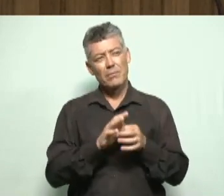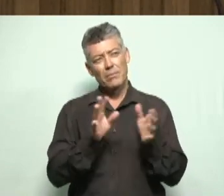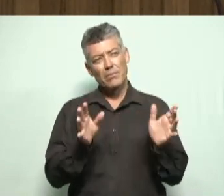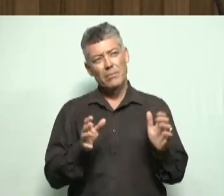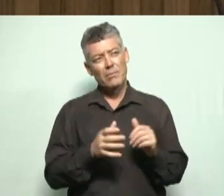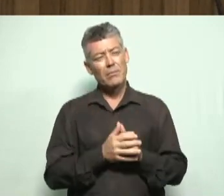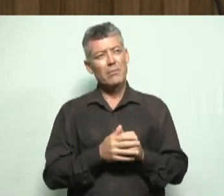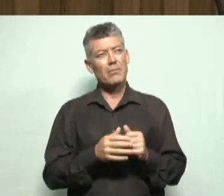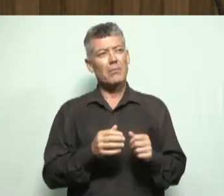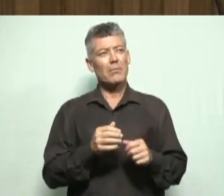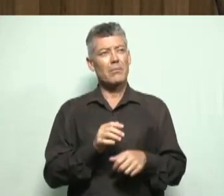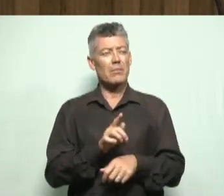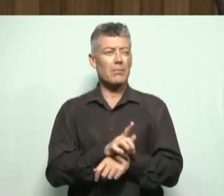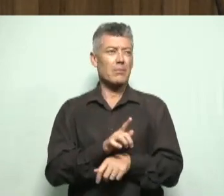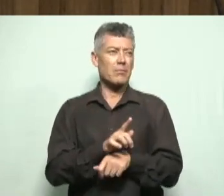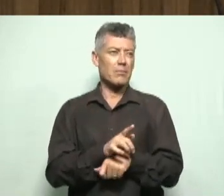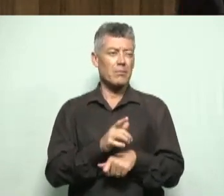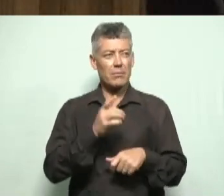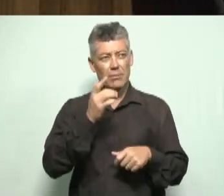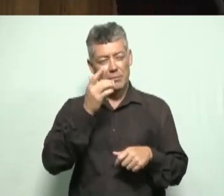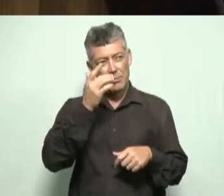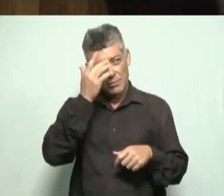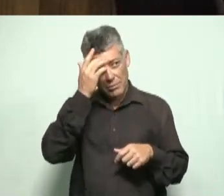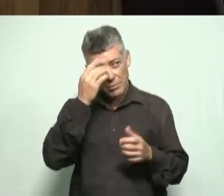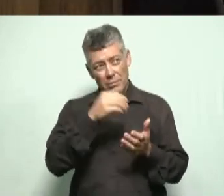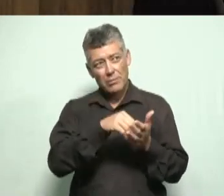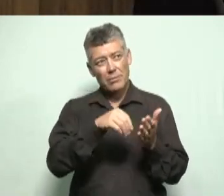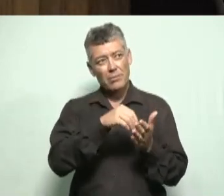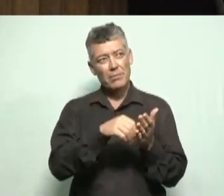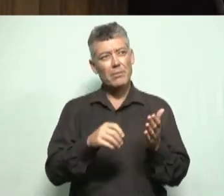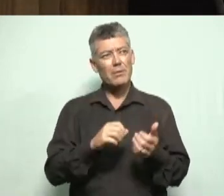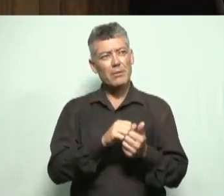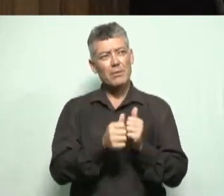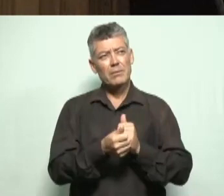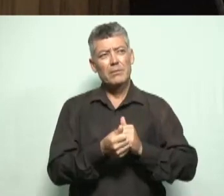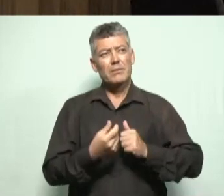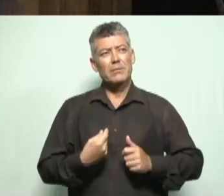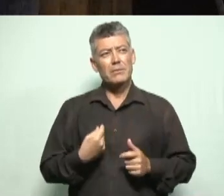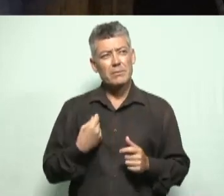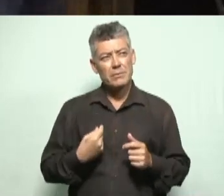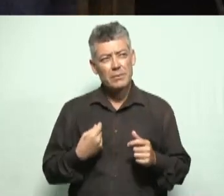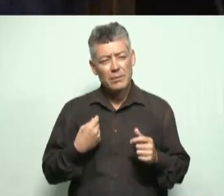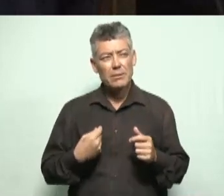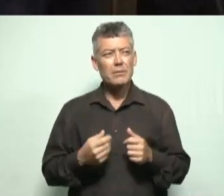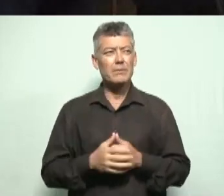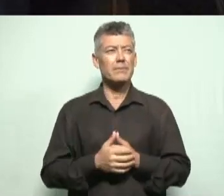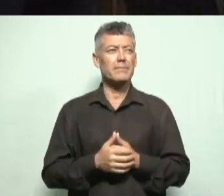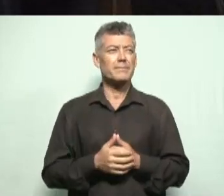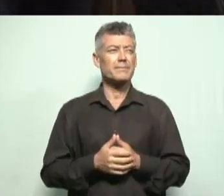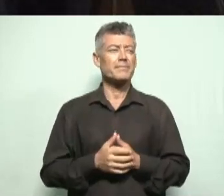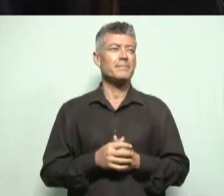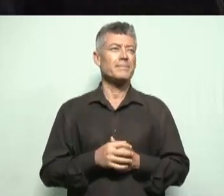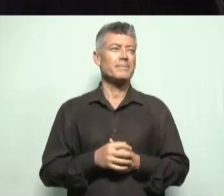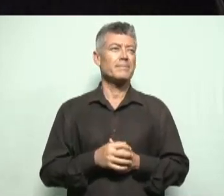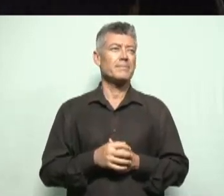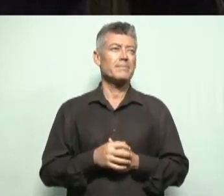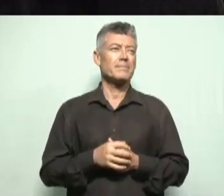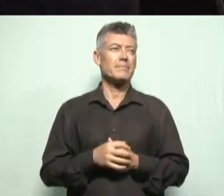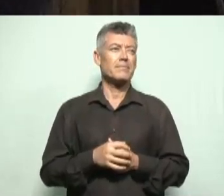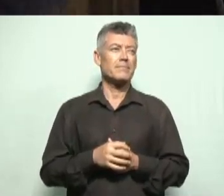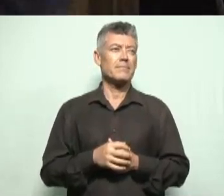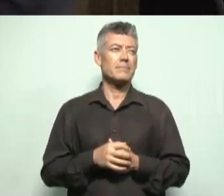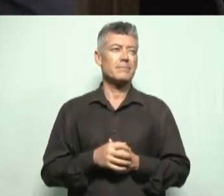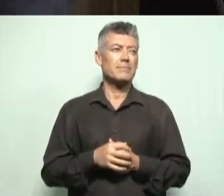de agendamento direto com a Secretaria Municipal de Esporte, a presença de profissionais de Educação Física.